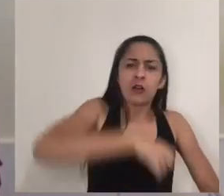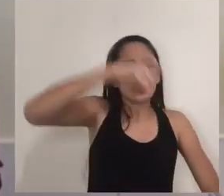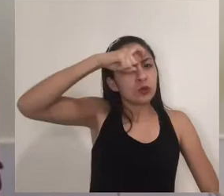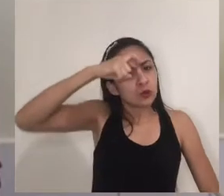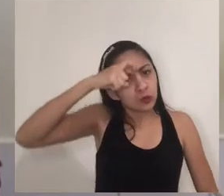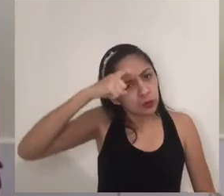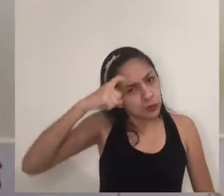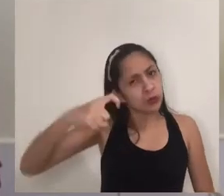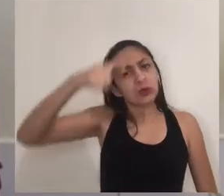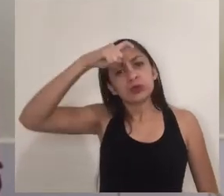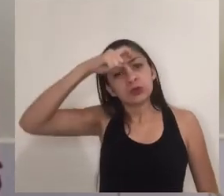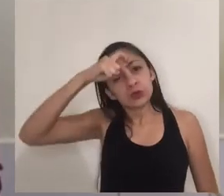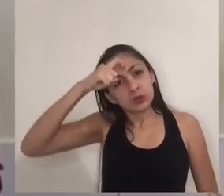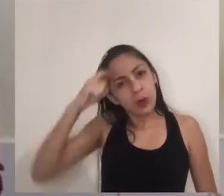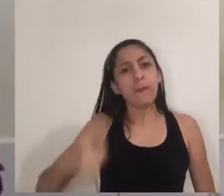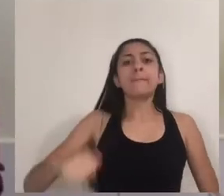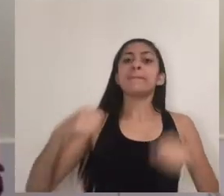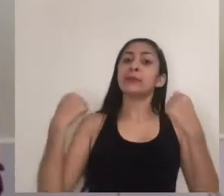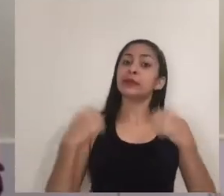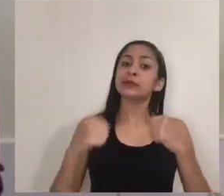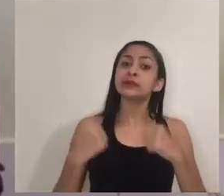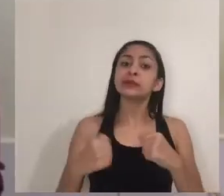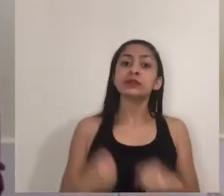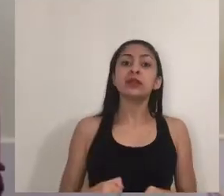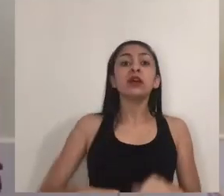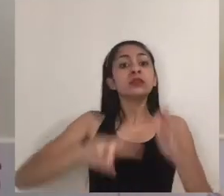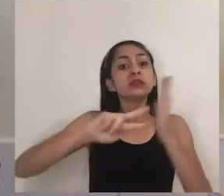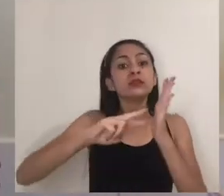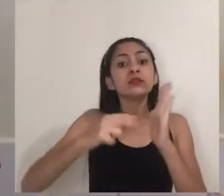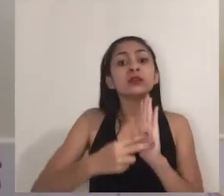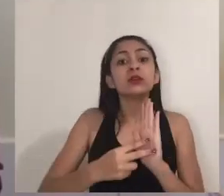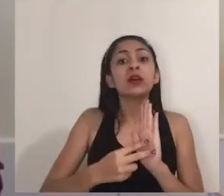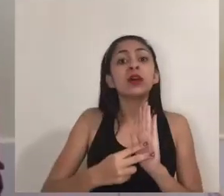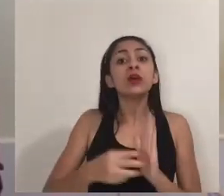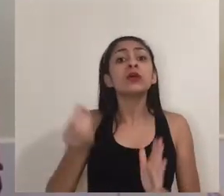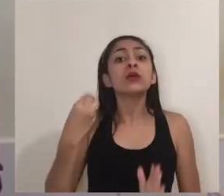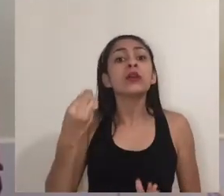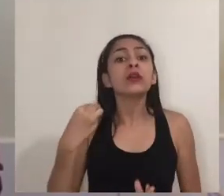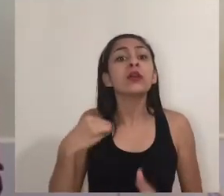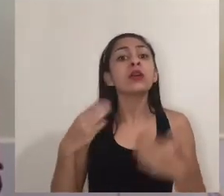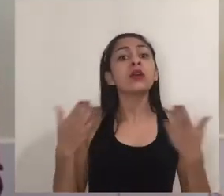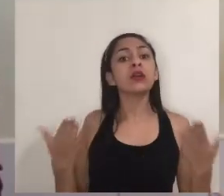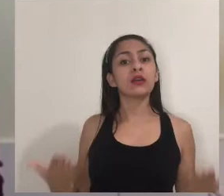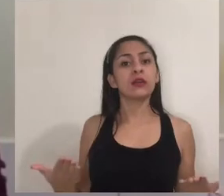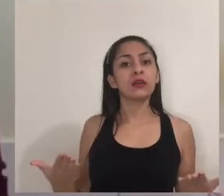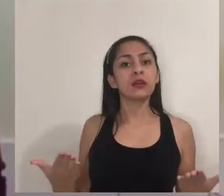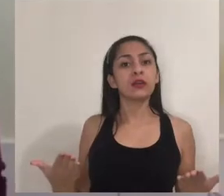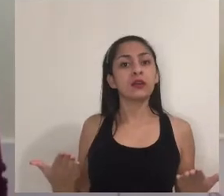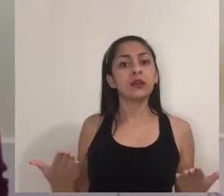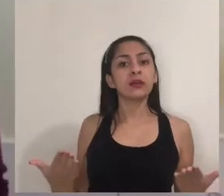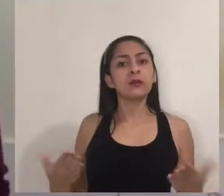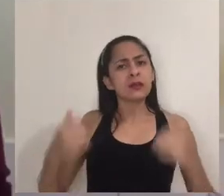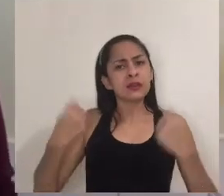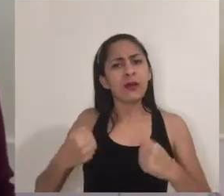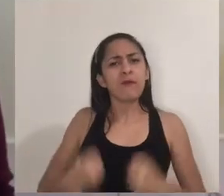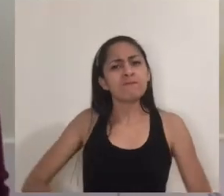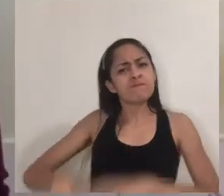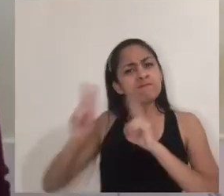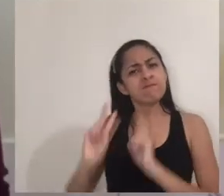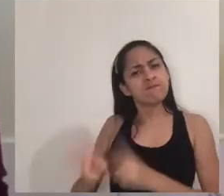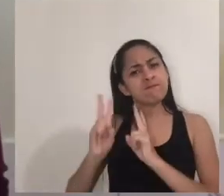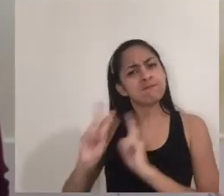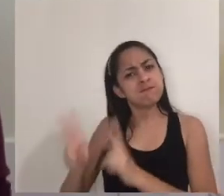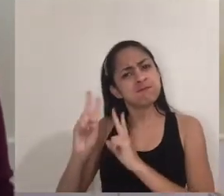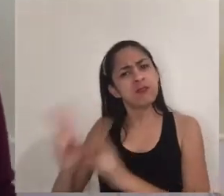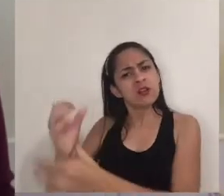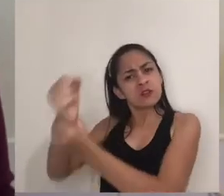Deus quanto à necessidade do cristão ser perseverante. E perseverar tem relação direta com a ideia de permanecer,